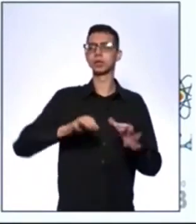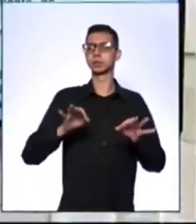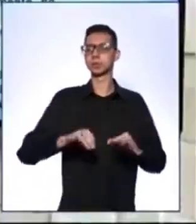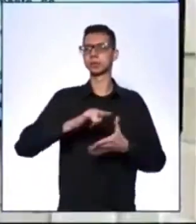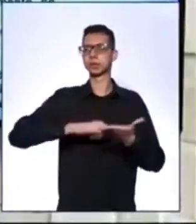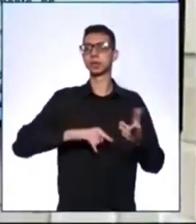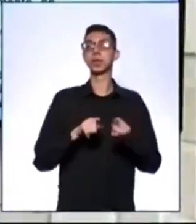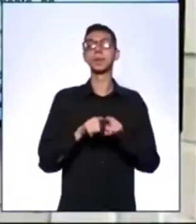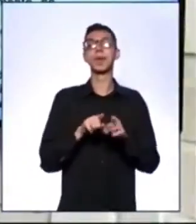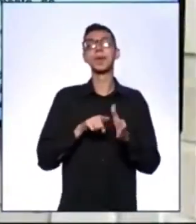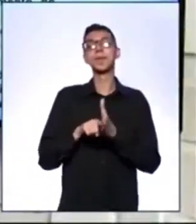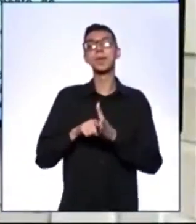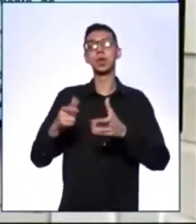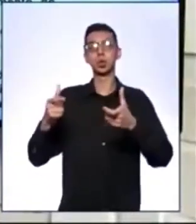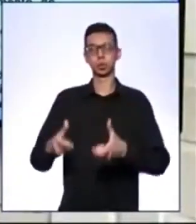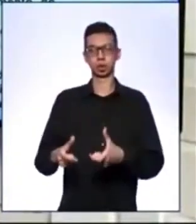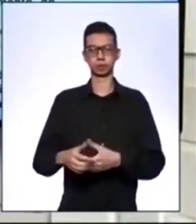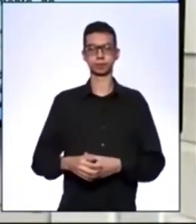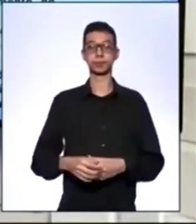pouquinho com você sobre isso.